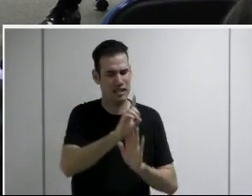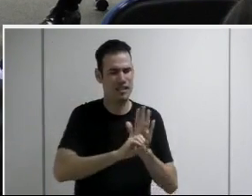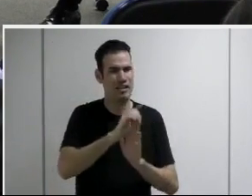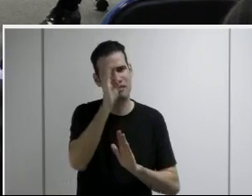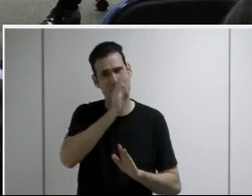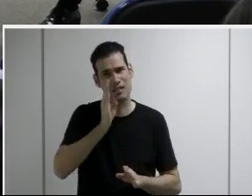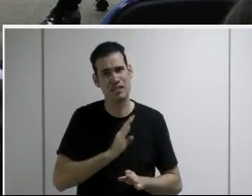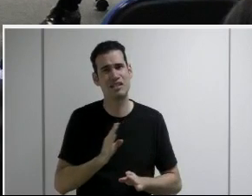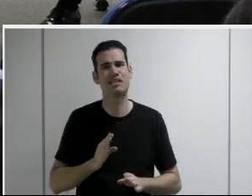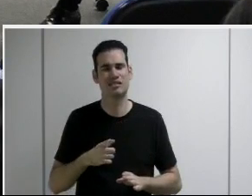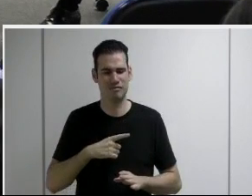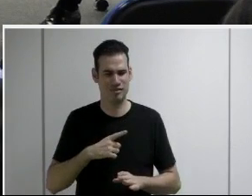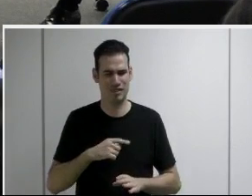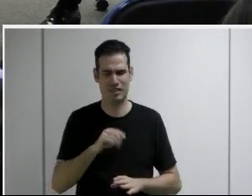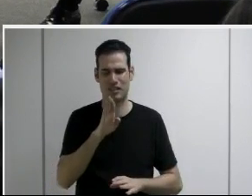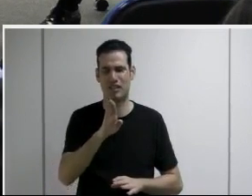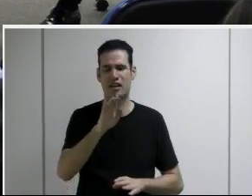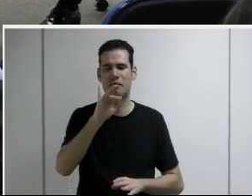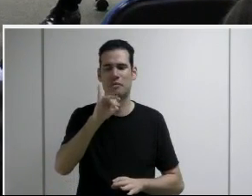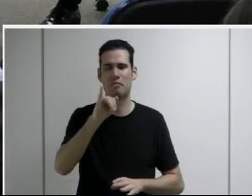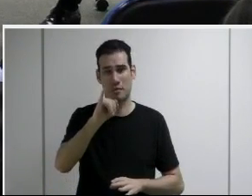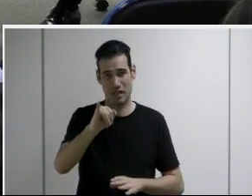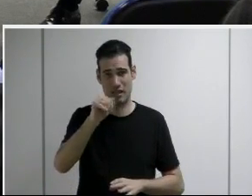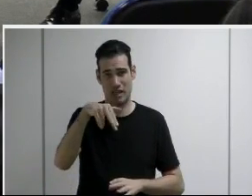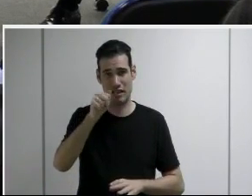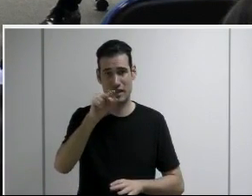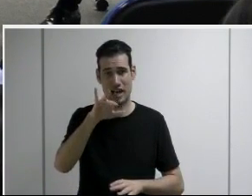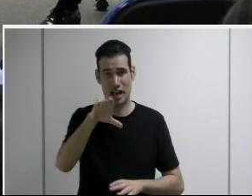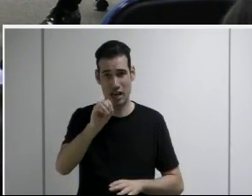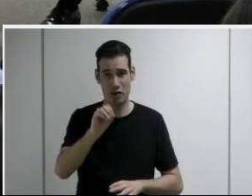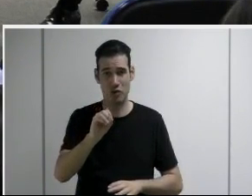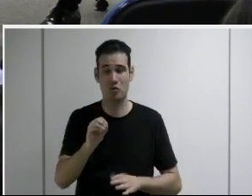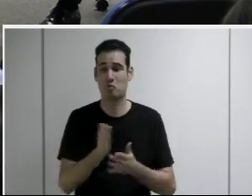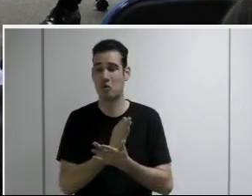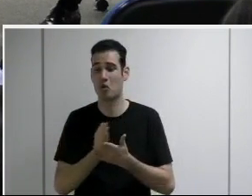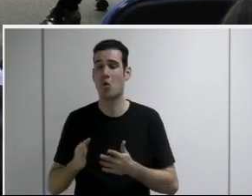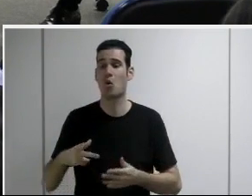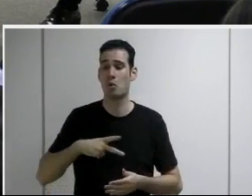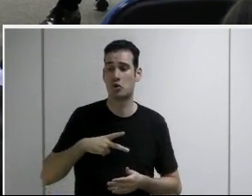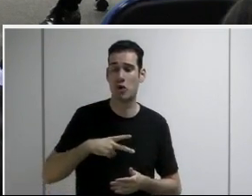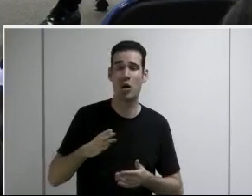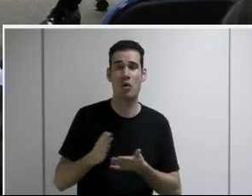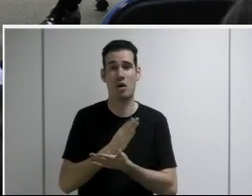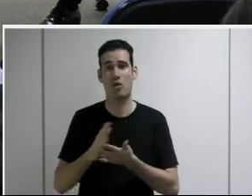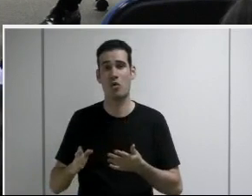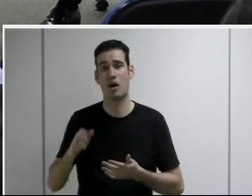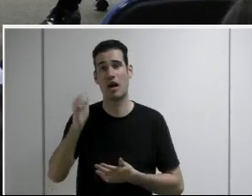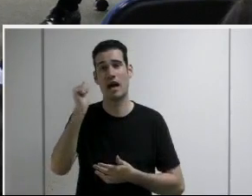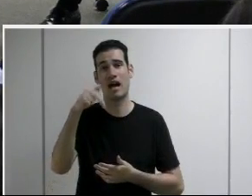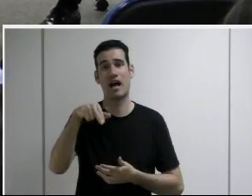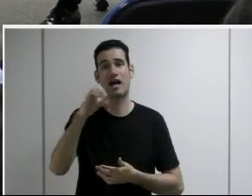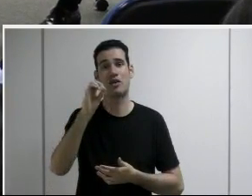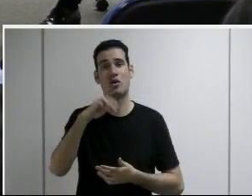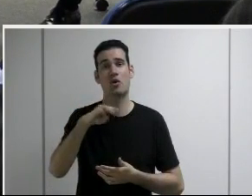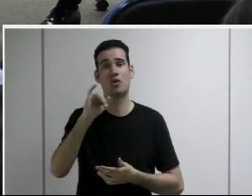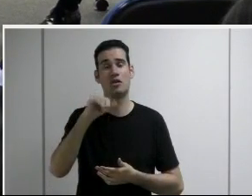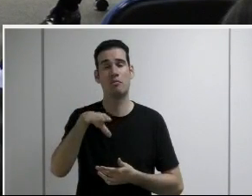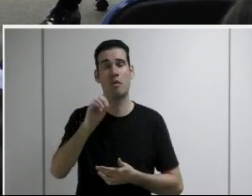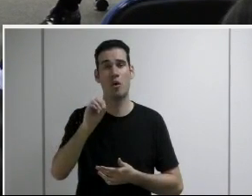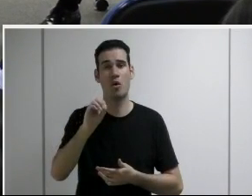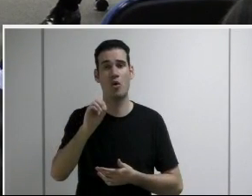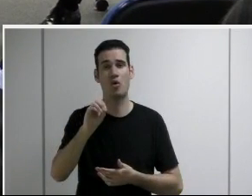binários. Ou o dado é pessoal ou o dado é anônimo. O dado anônimo é aquele que nunca pode chegar a identificar o